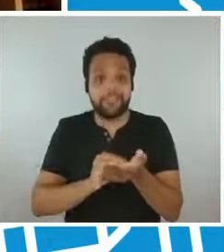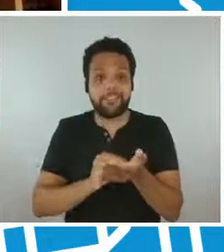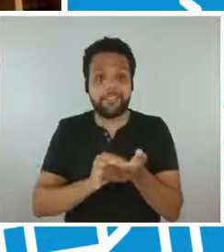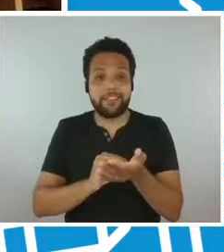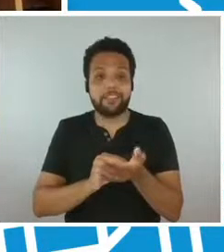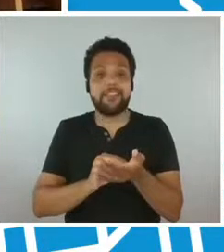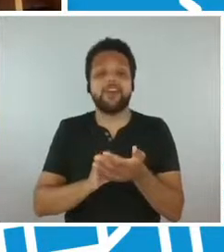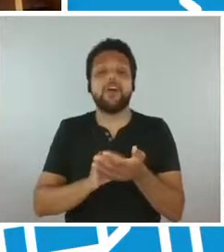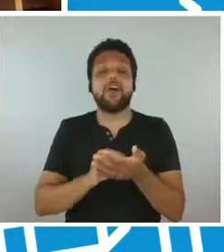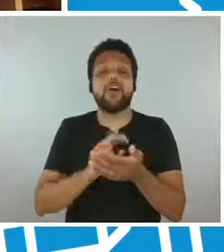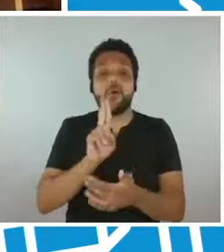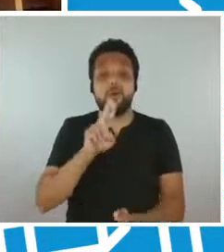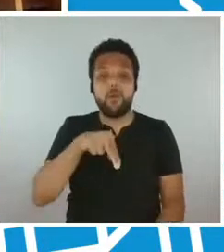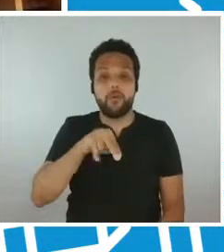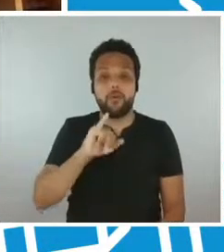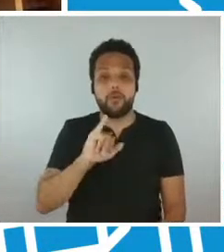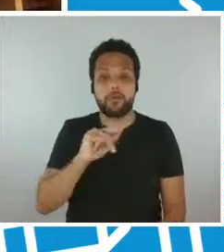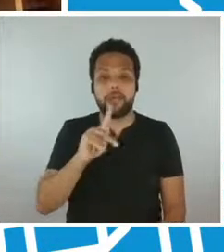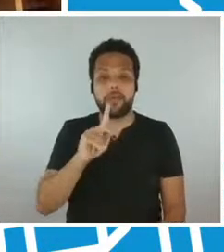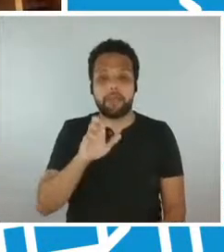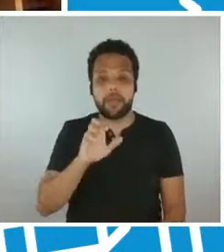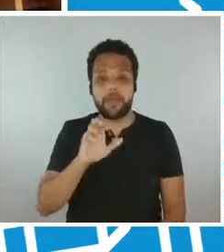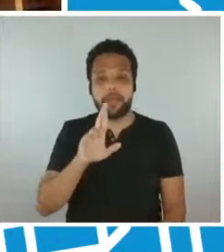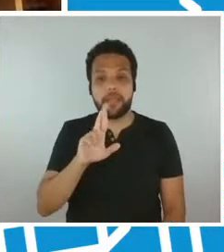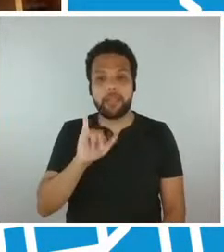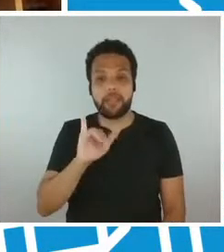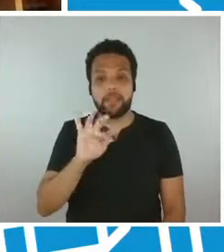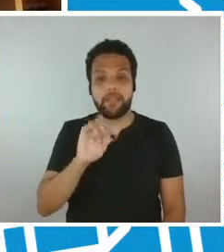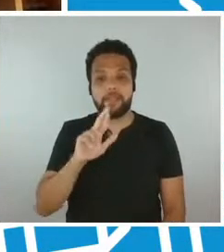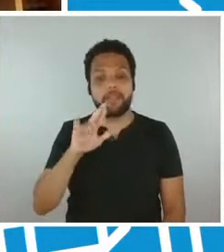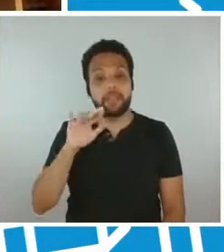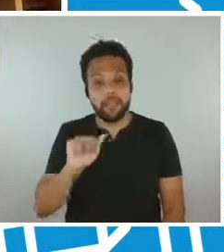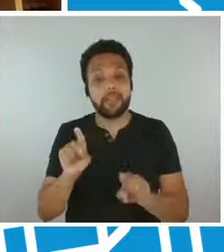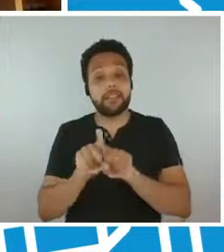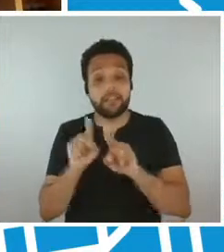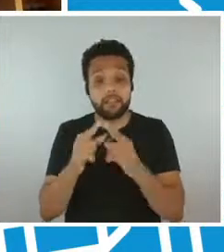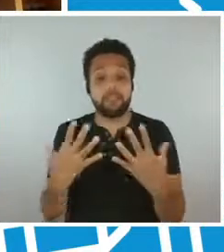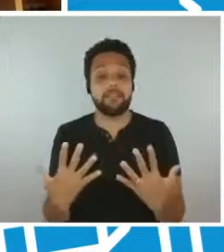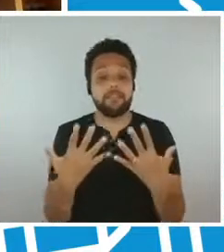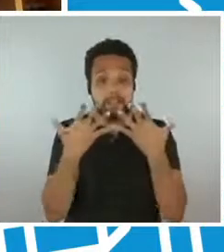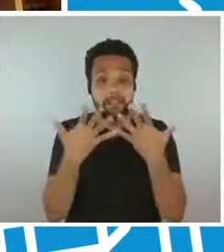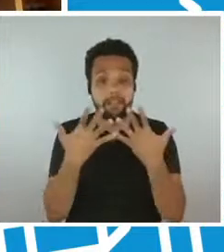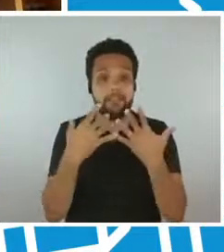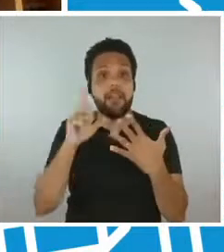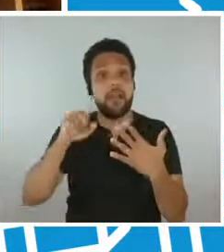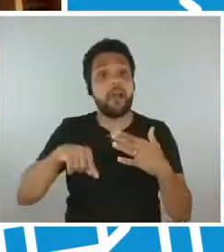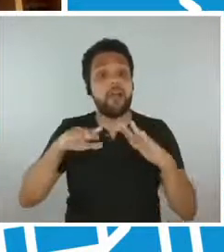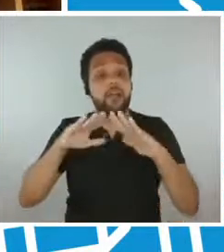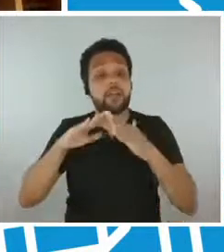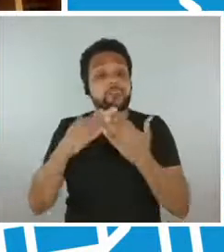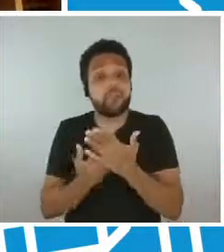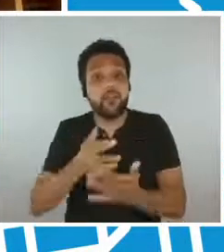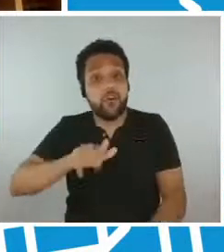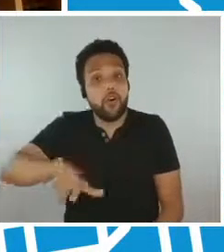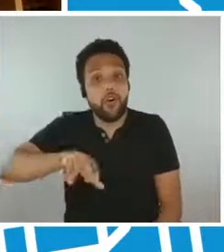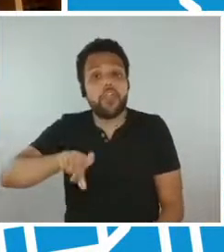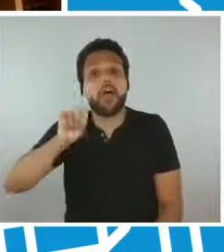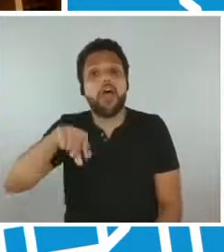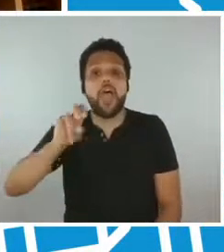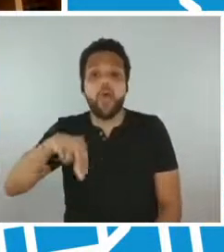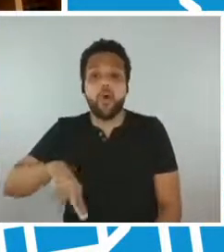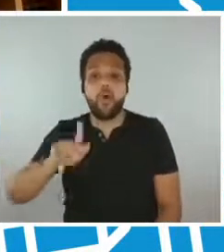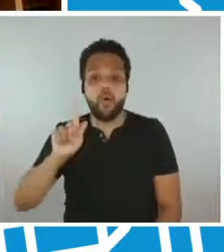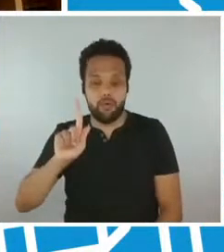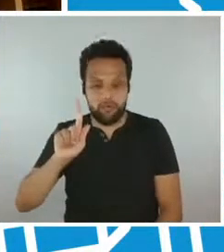Uniperiferia também está assistindo, certo? Estamos falando aqui, não é uma escola, é uma organização não governamental. Então,